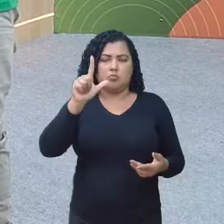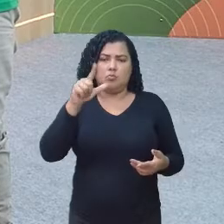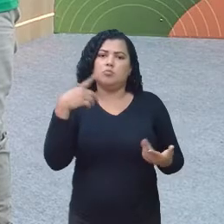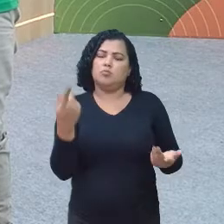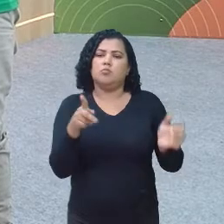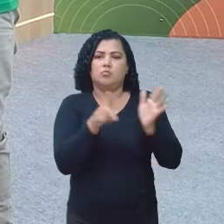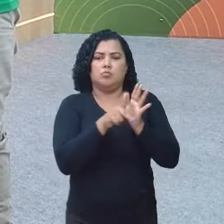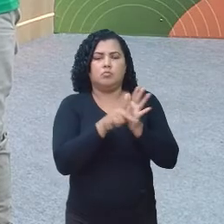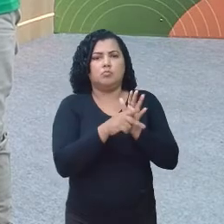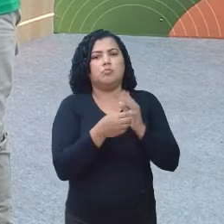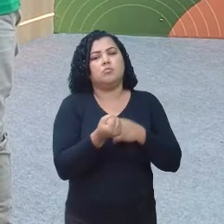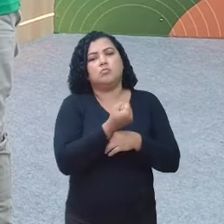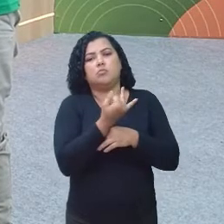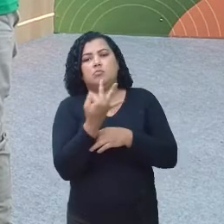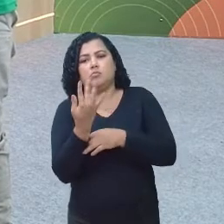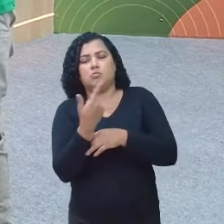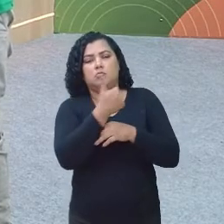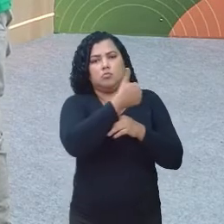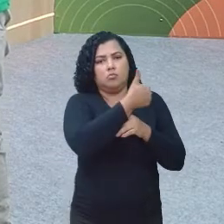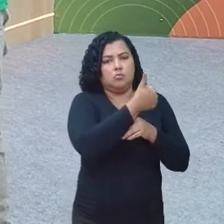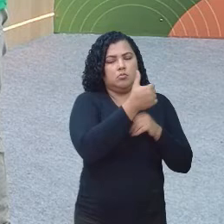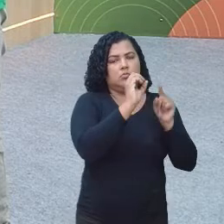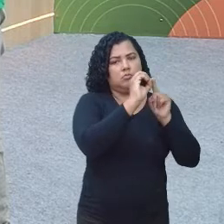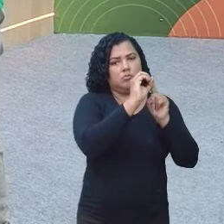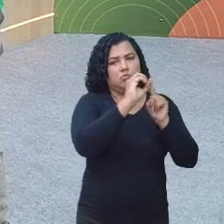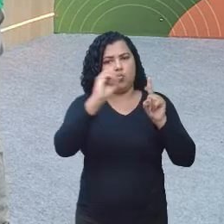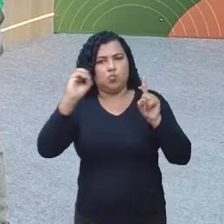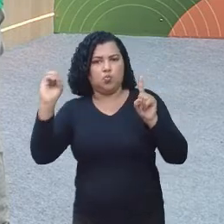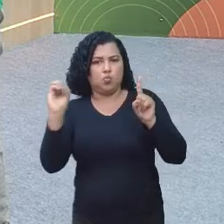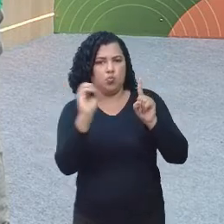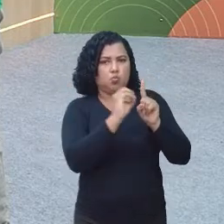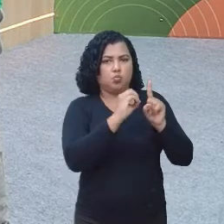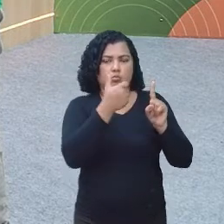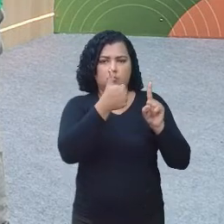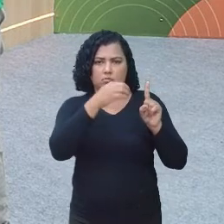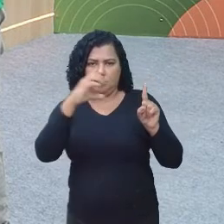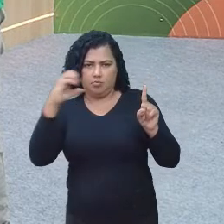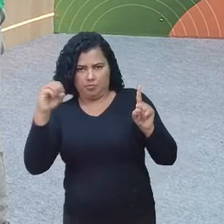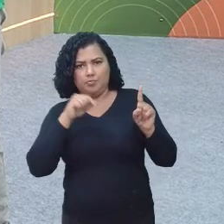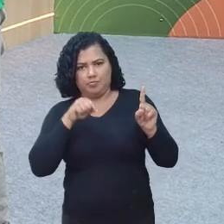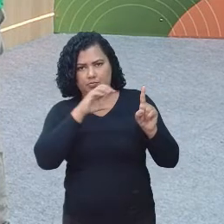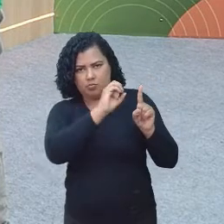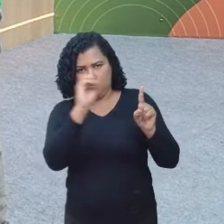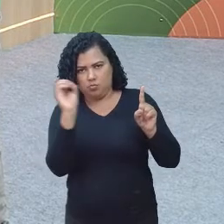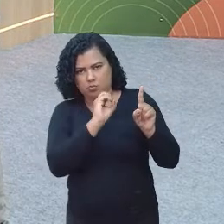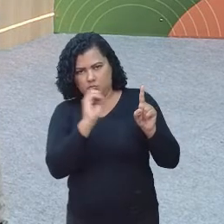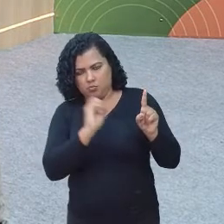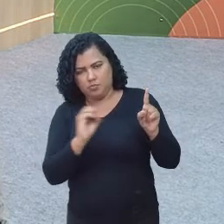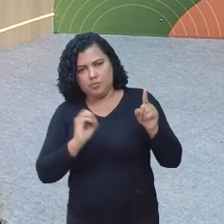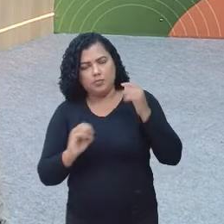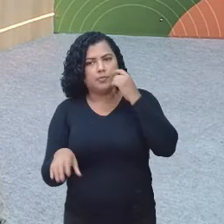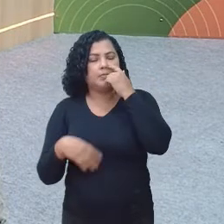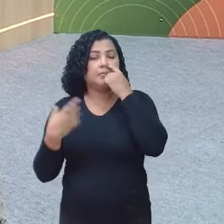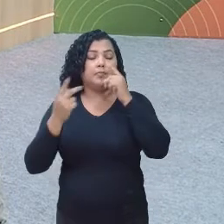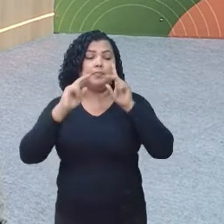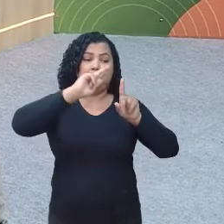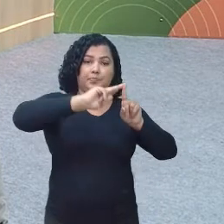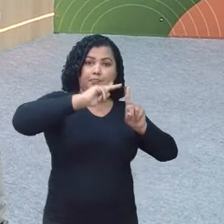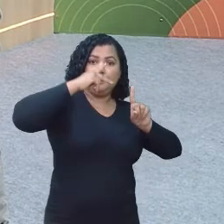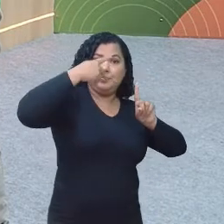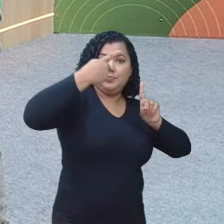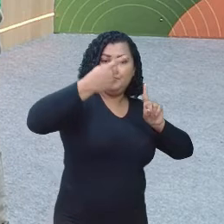de potenciação? A gente vai ver que a potenciação, além de representar a multiplicação de fatores iguais,